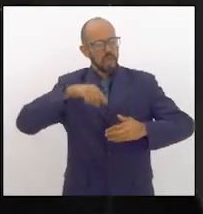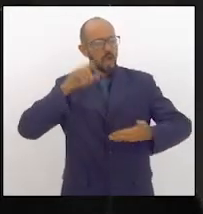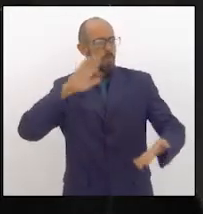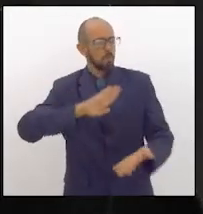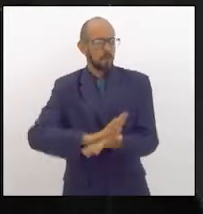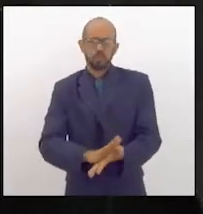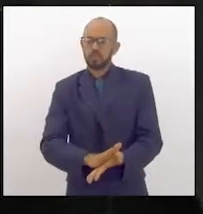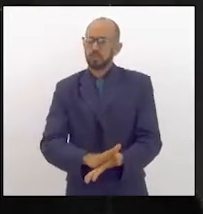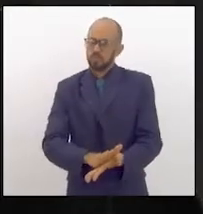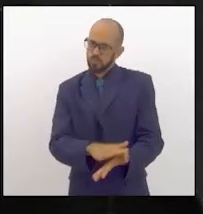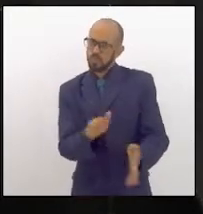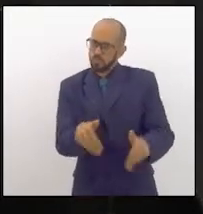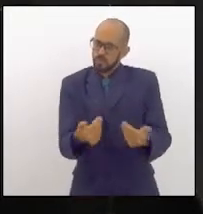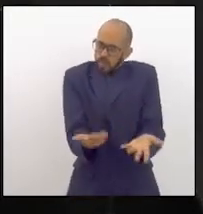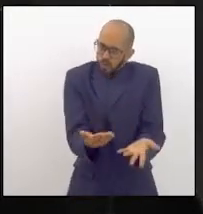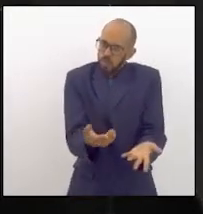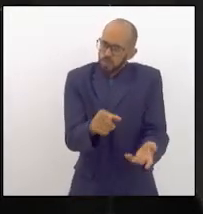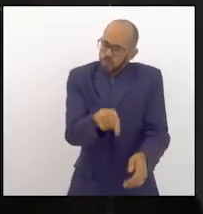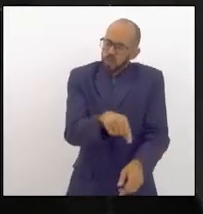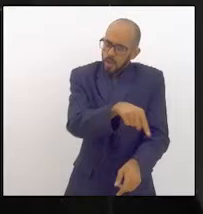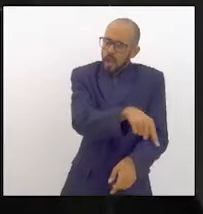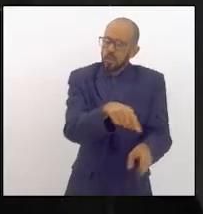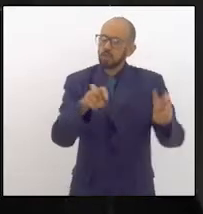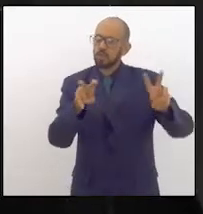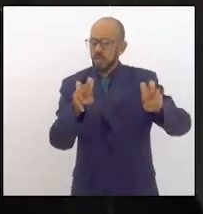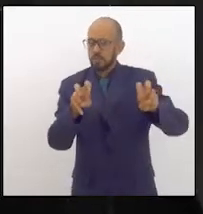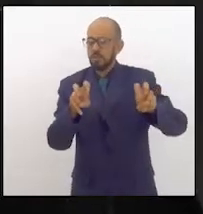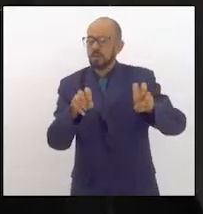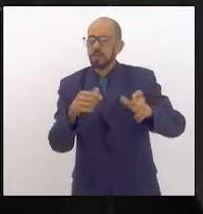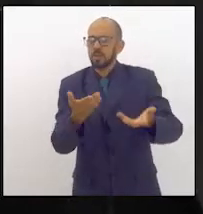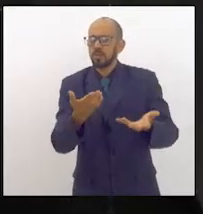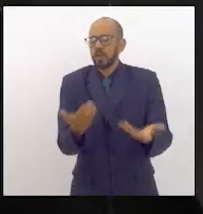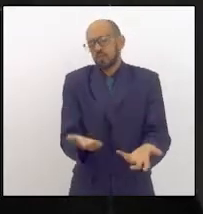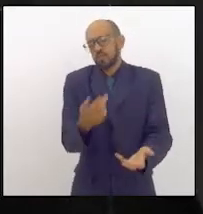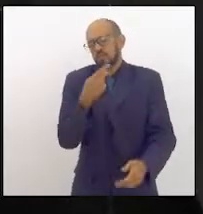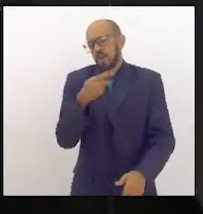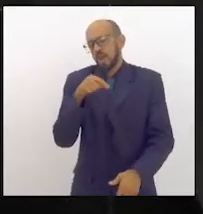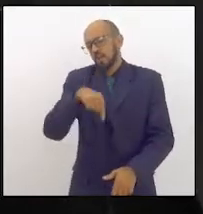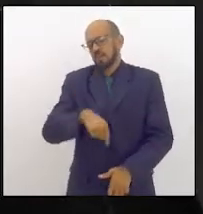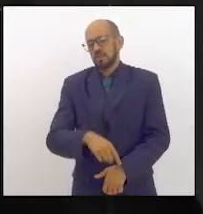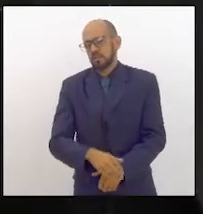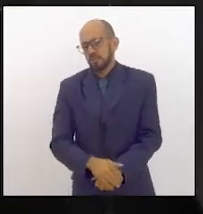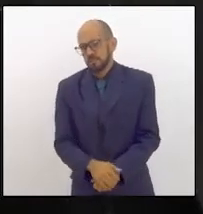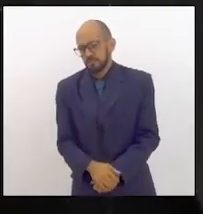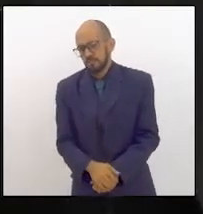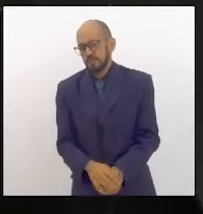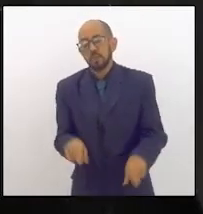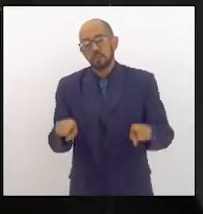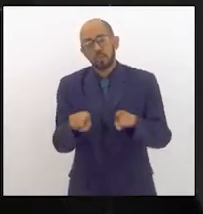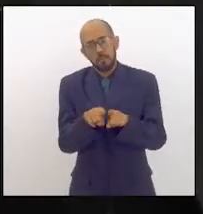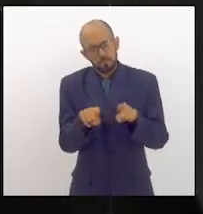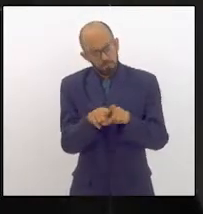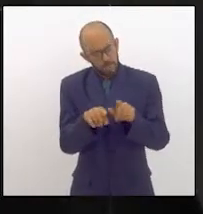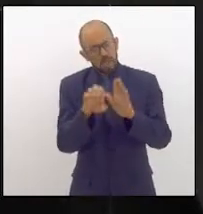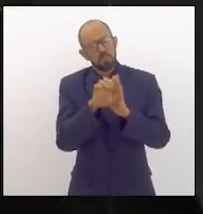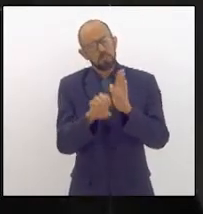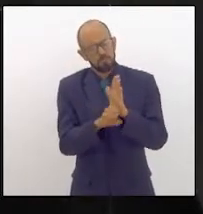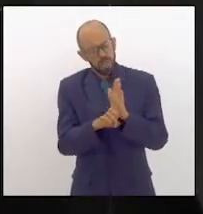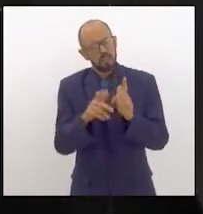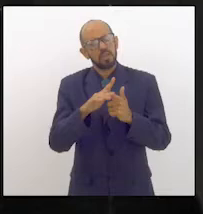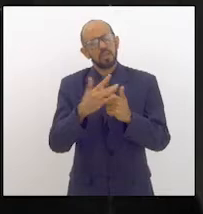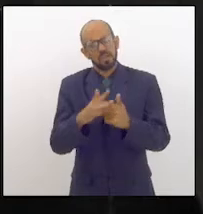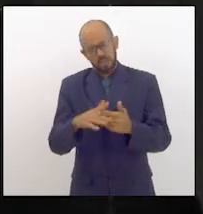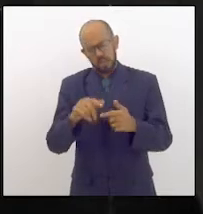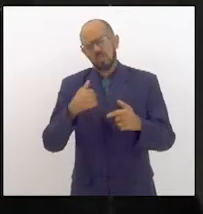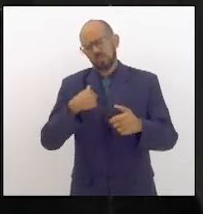puro preconceito Então esse é o tema desse projeto EA sobre esse tema que a gente tem que tratar Eu também fiz emendas a várias